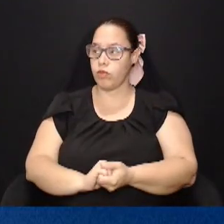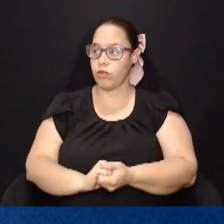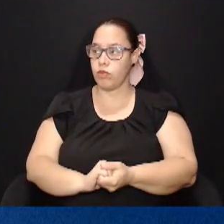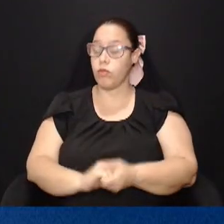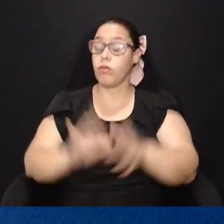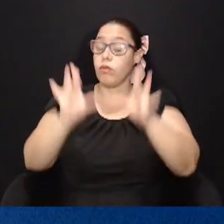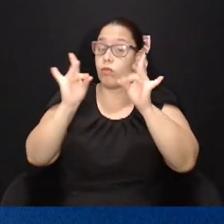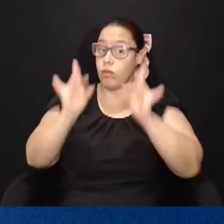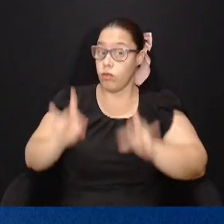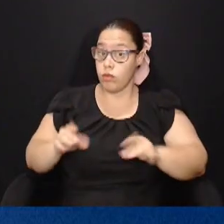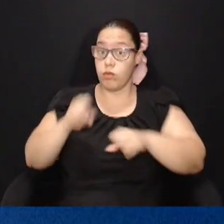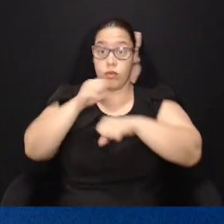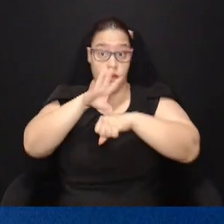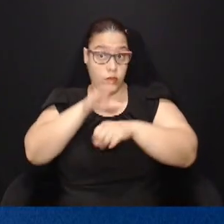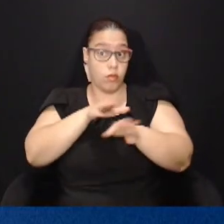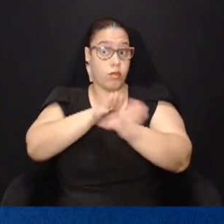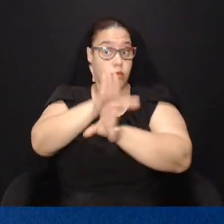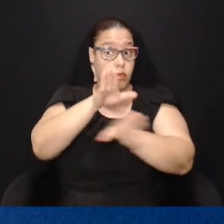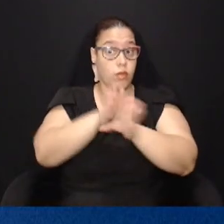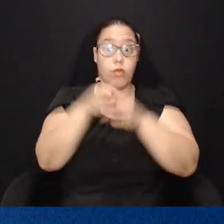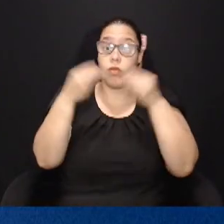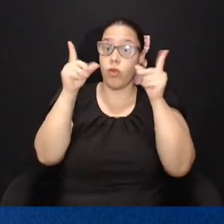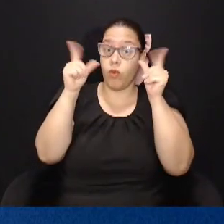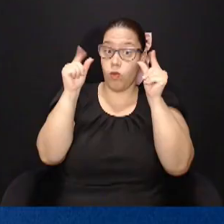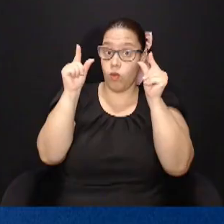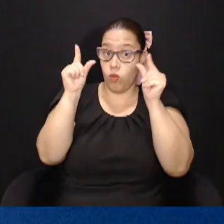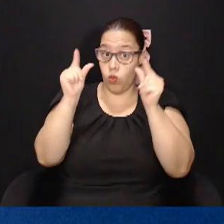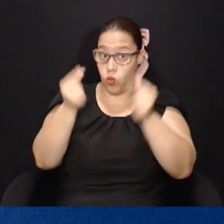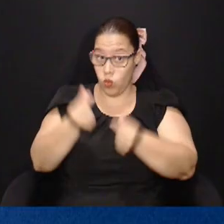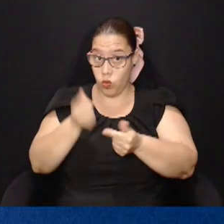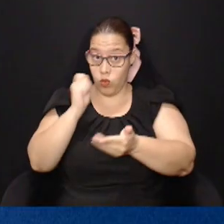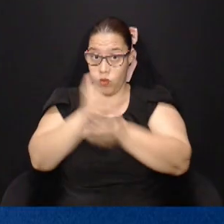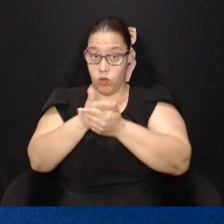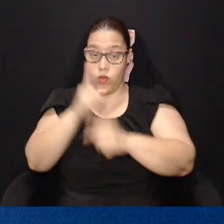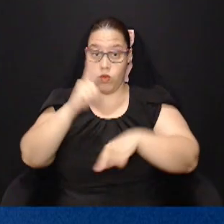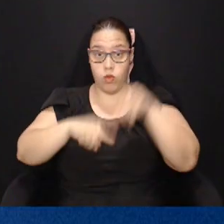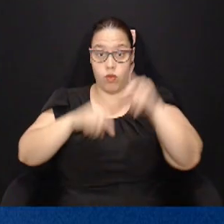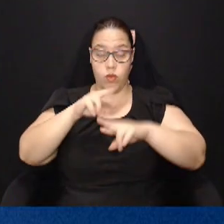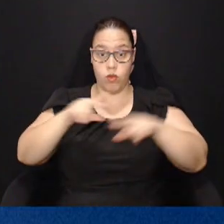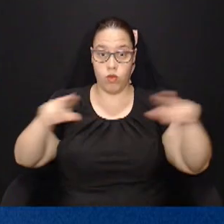e orientações de como economizar na hora de comprar o material escolar.